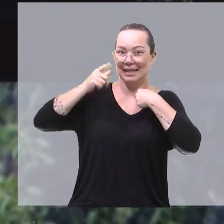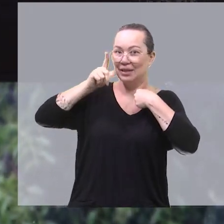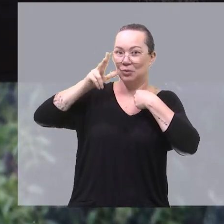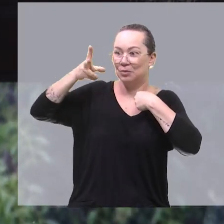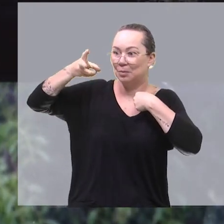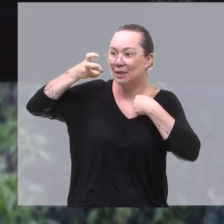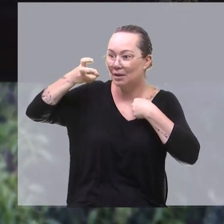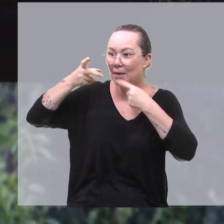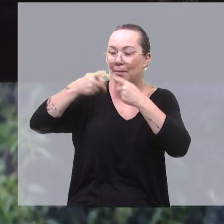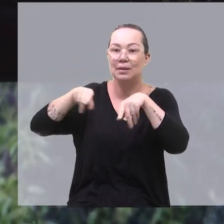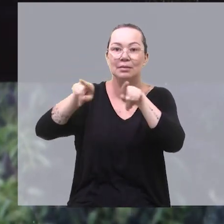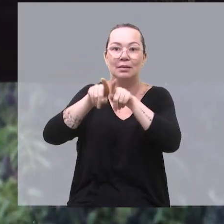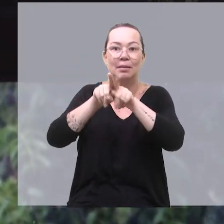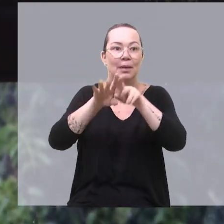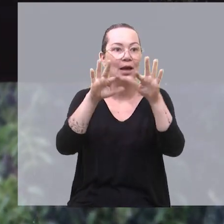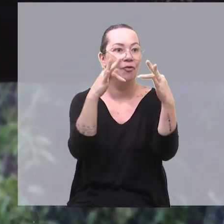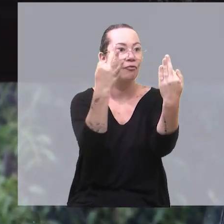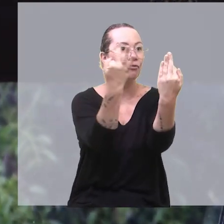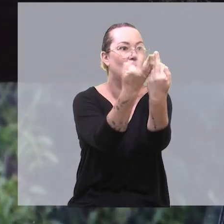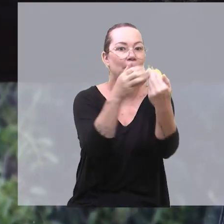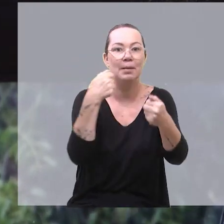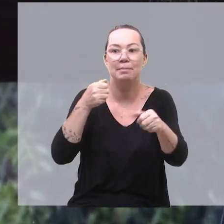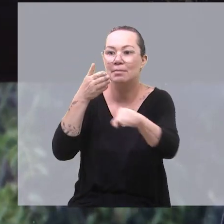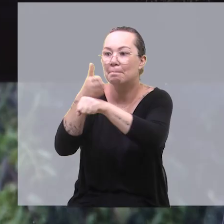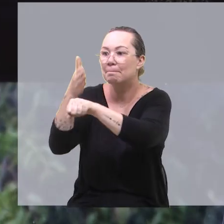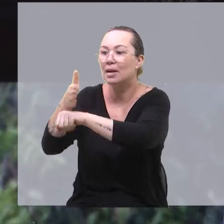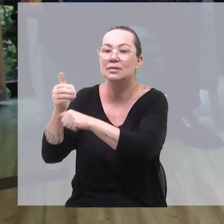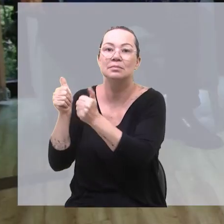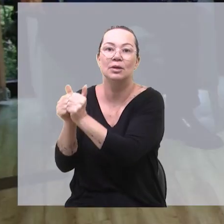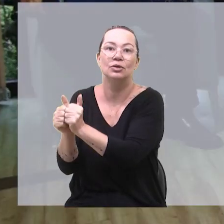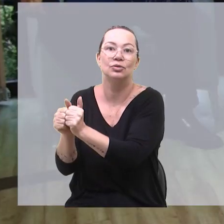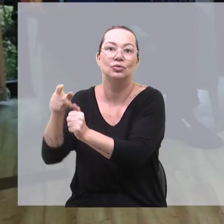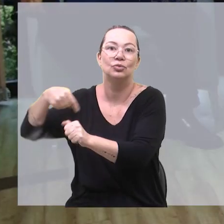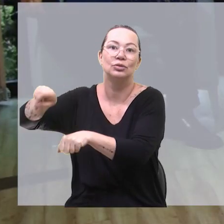mas também de parte da família. É preciso estar presente nessas